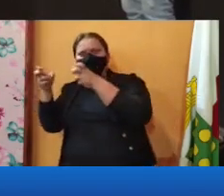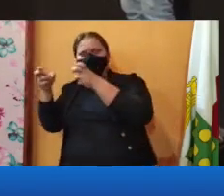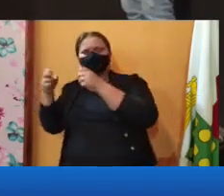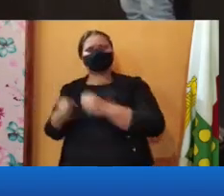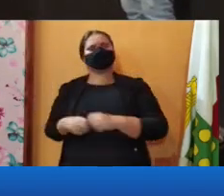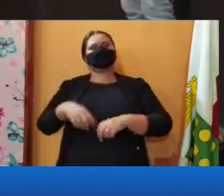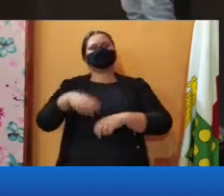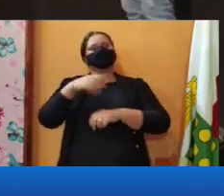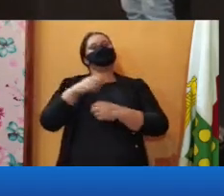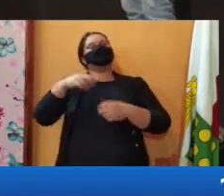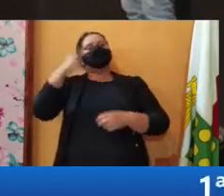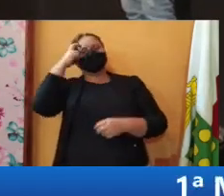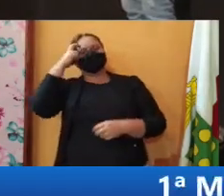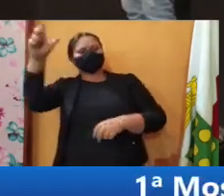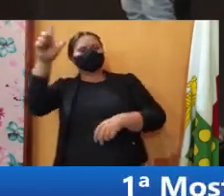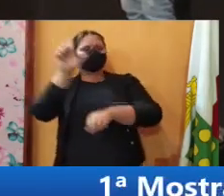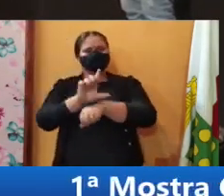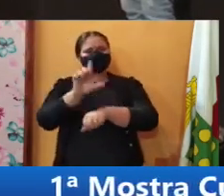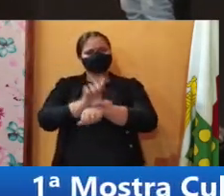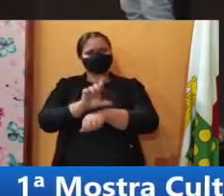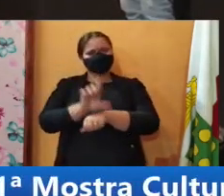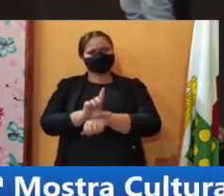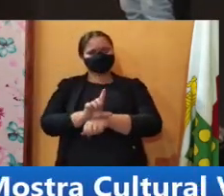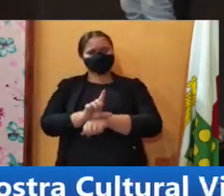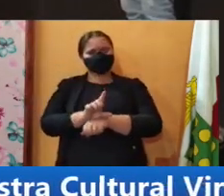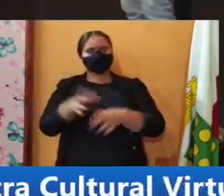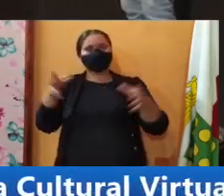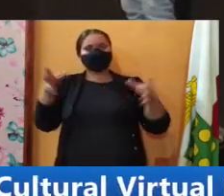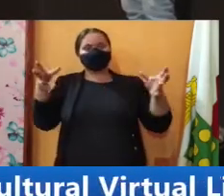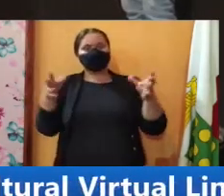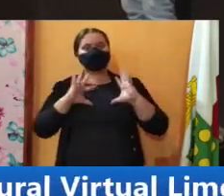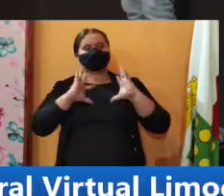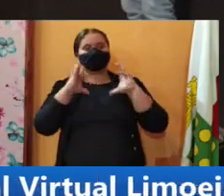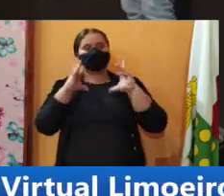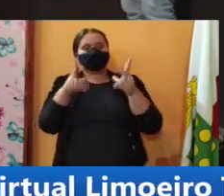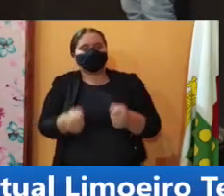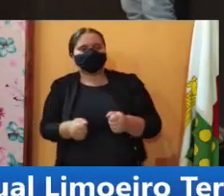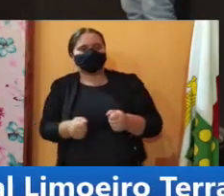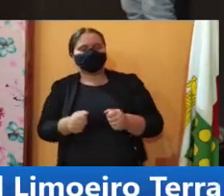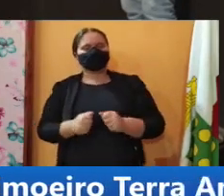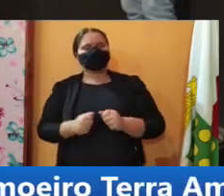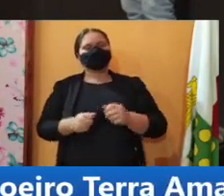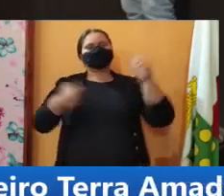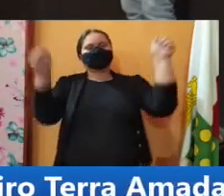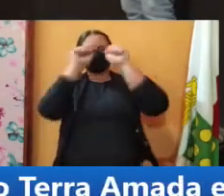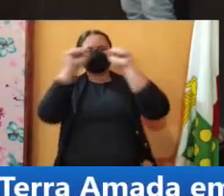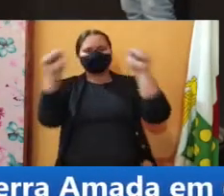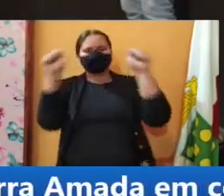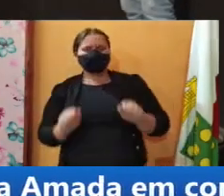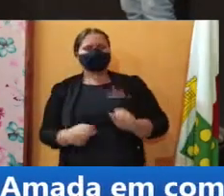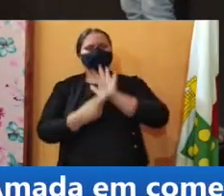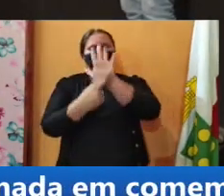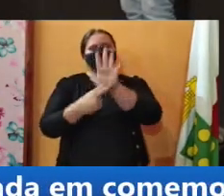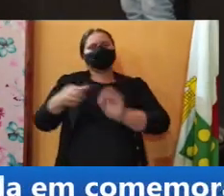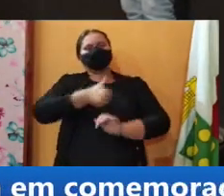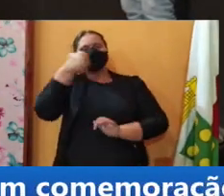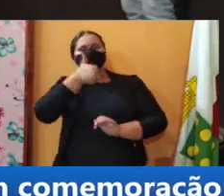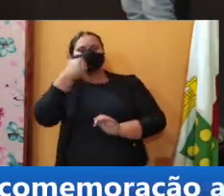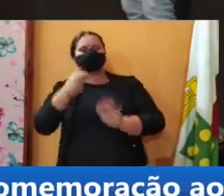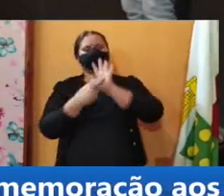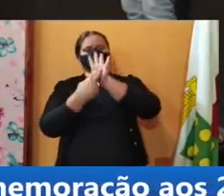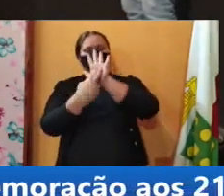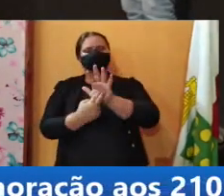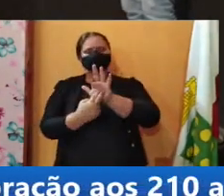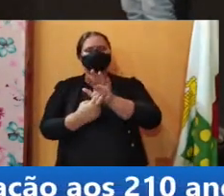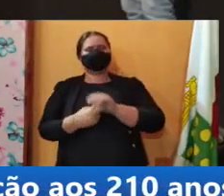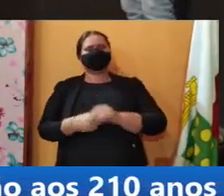vê. Não vou citar todos os artistas que aqui expuseram os seus trabalhos na primeira Mostra Cultural Virtual, mas eu gostaria de